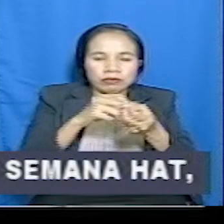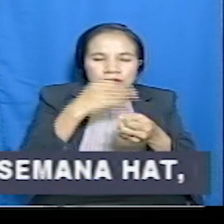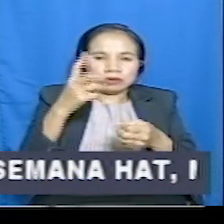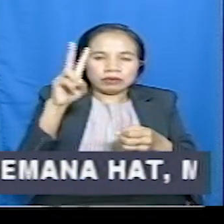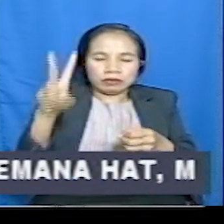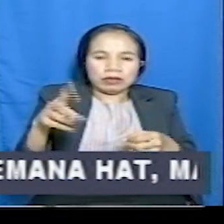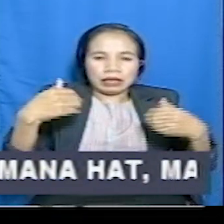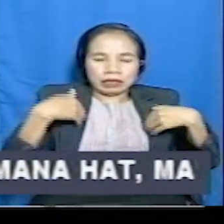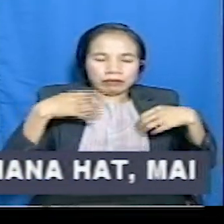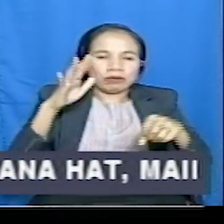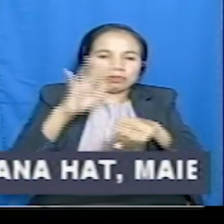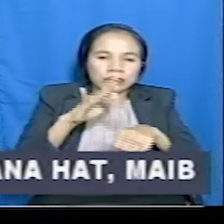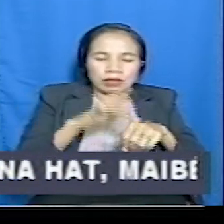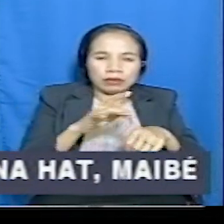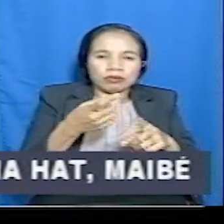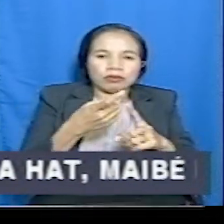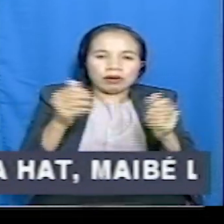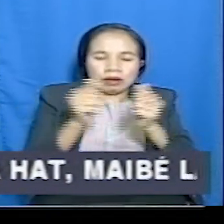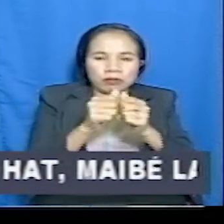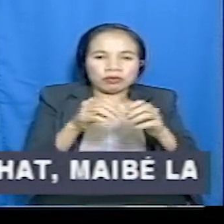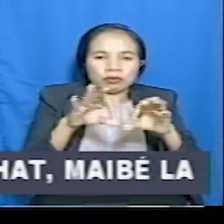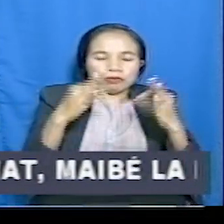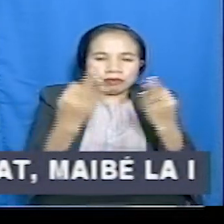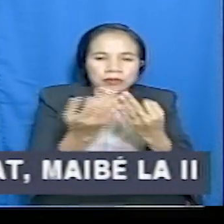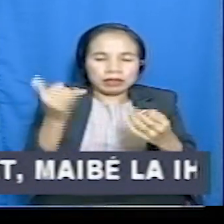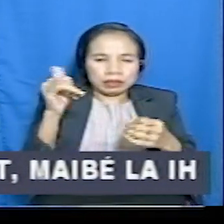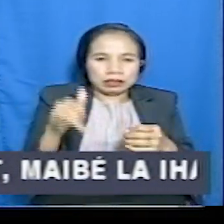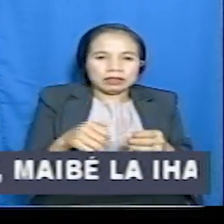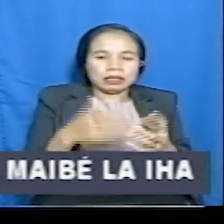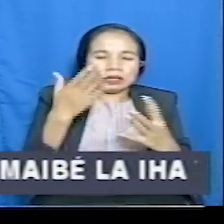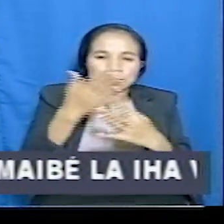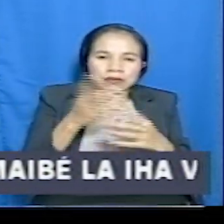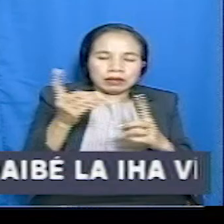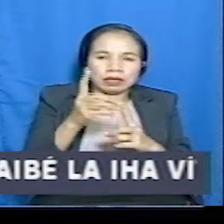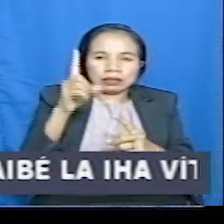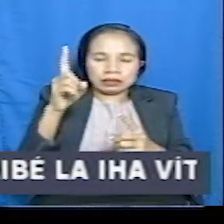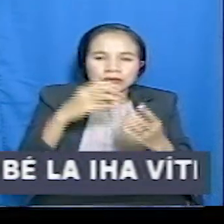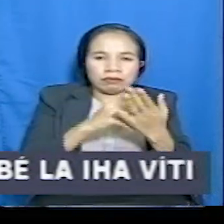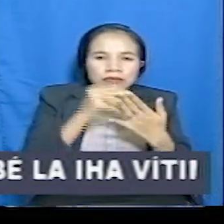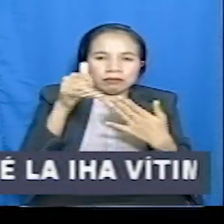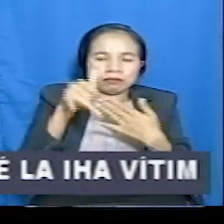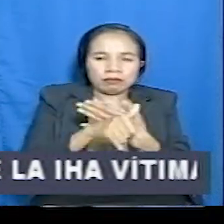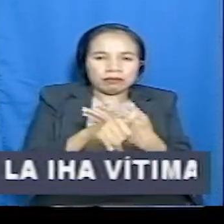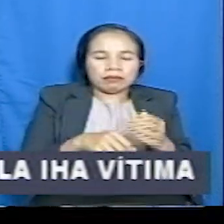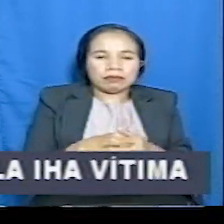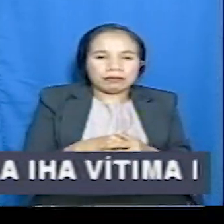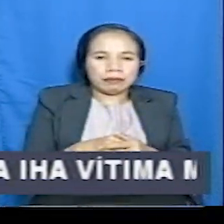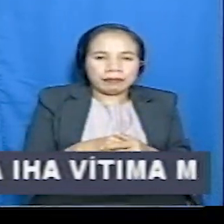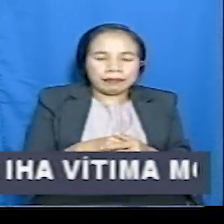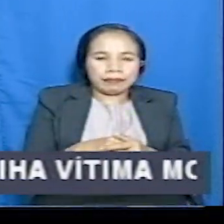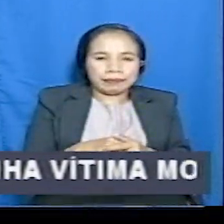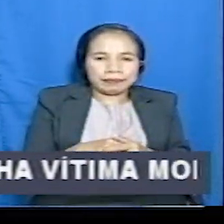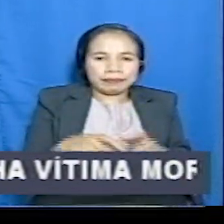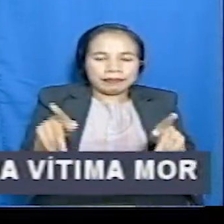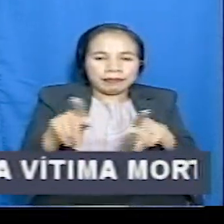kontak direita ho familia sira positif na indrua tama ia loron ida furan mai ia rau moko syukur adore pos administratif